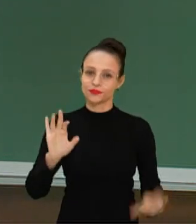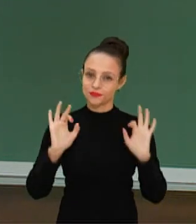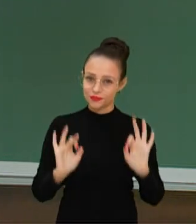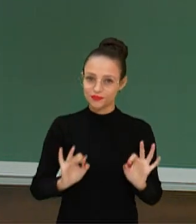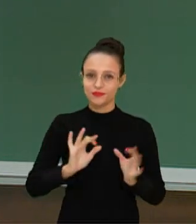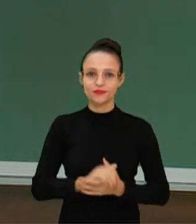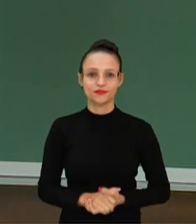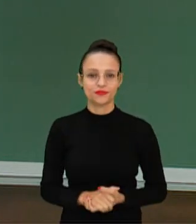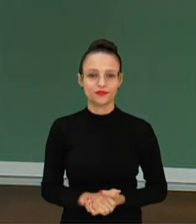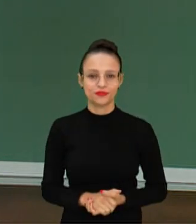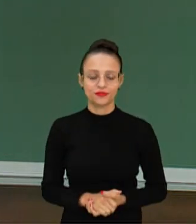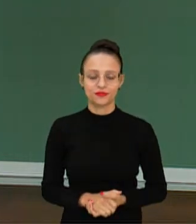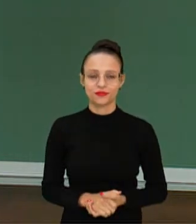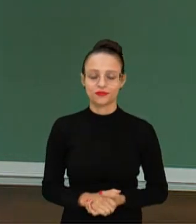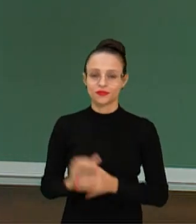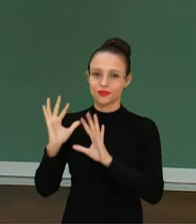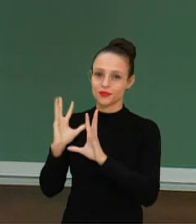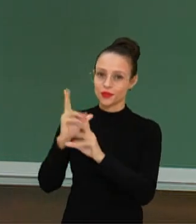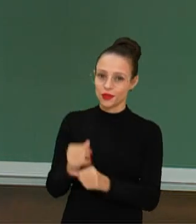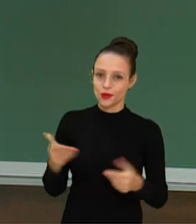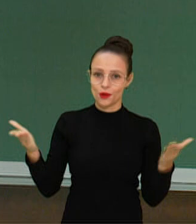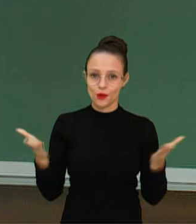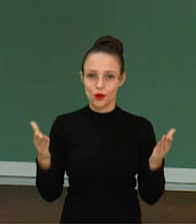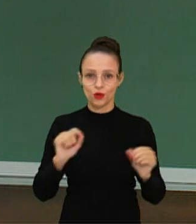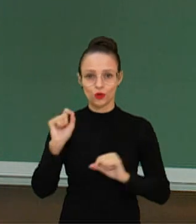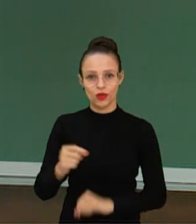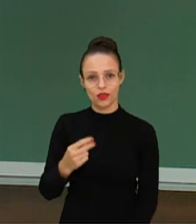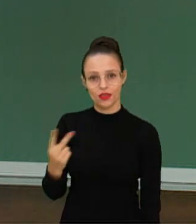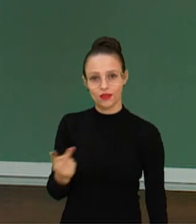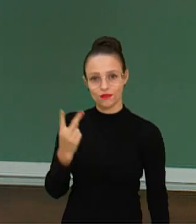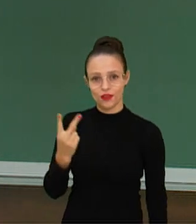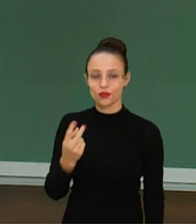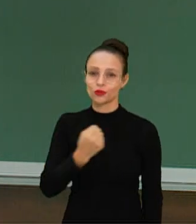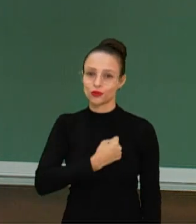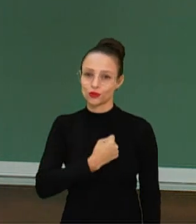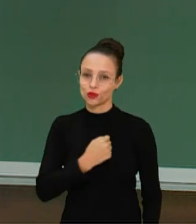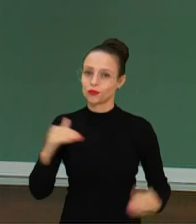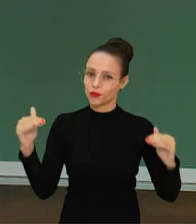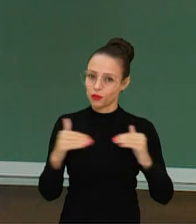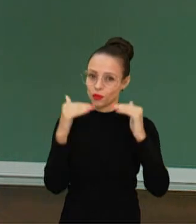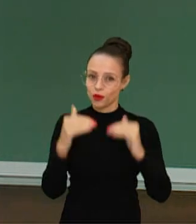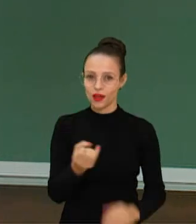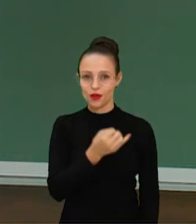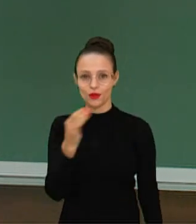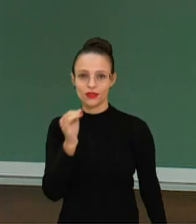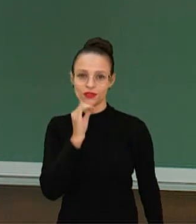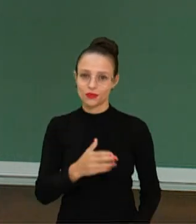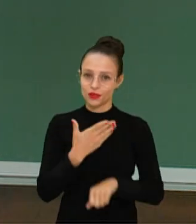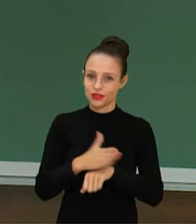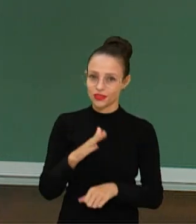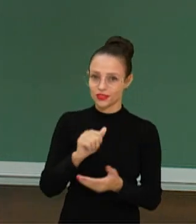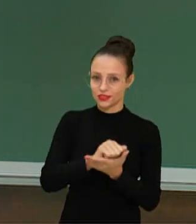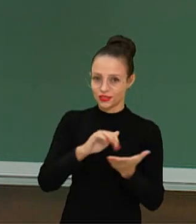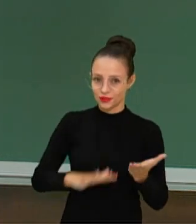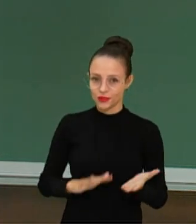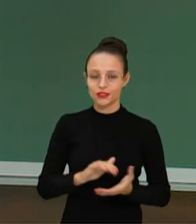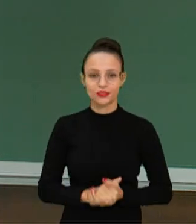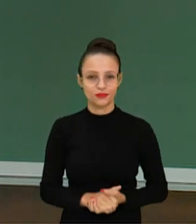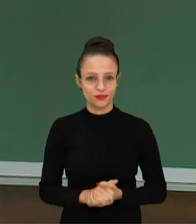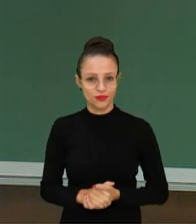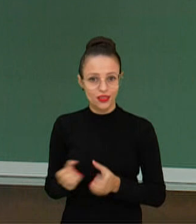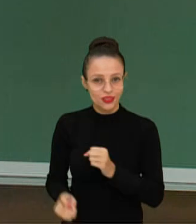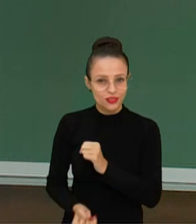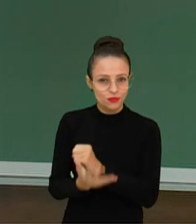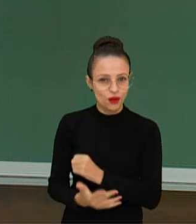Certo? Então, o que, que trabalhamos hoje? Grandezas proporcionais, alguns exemplos e alguns exercícios. Spoiler